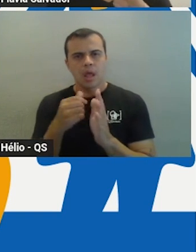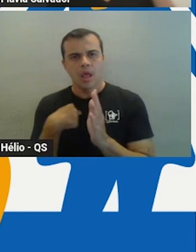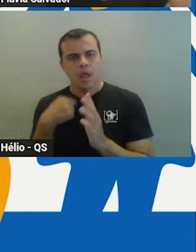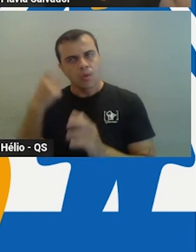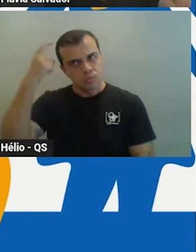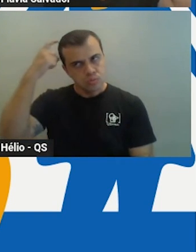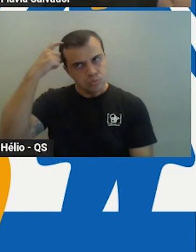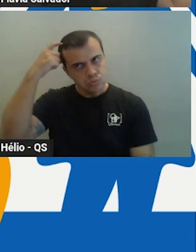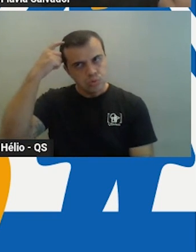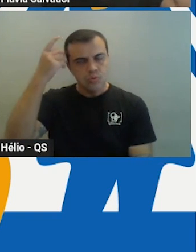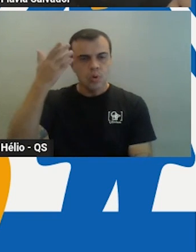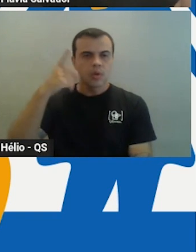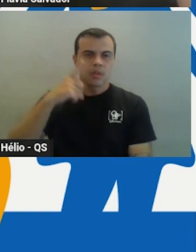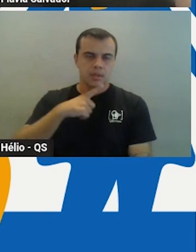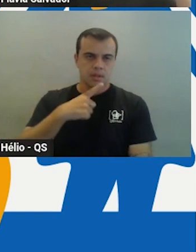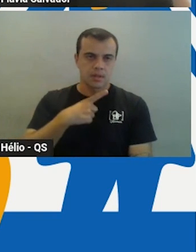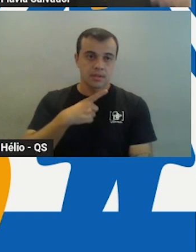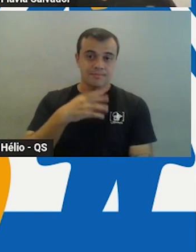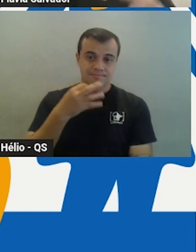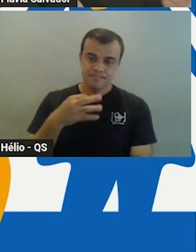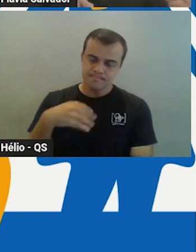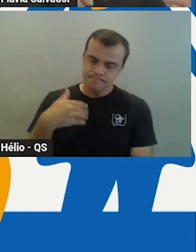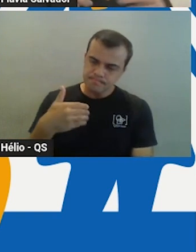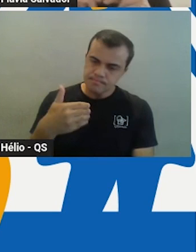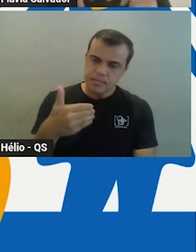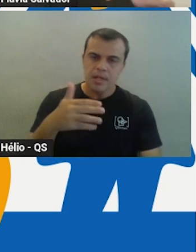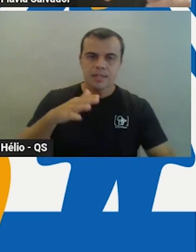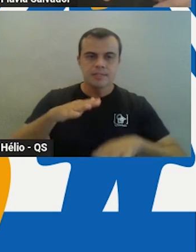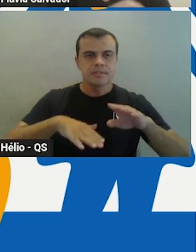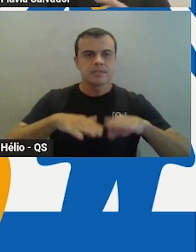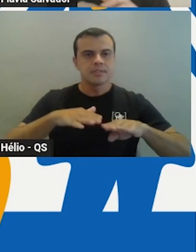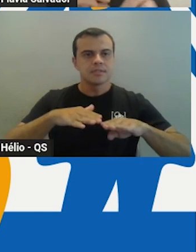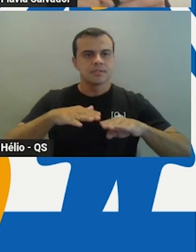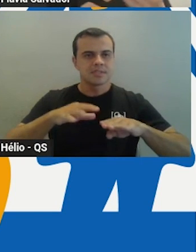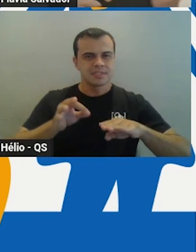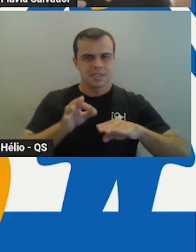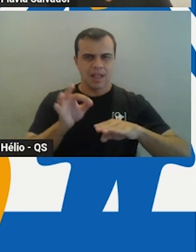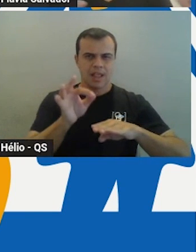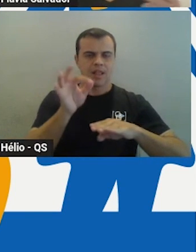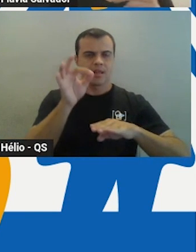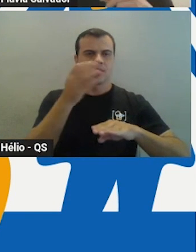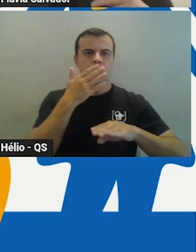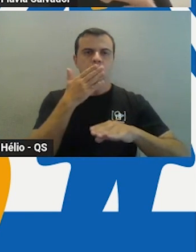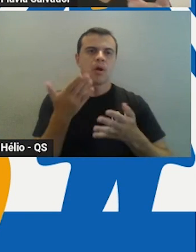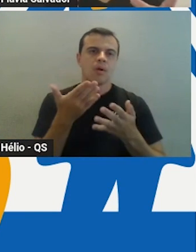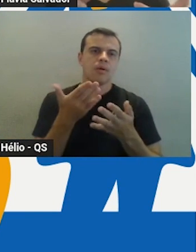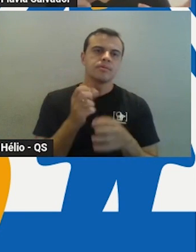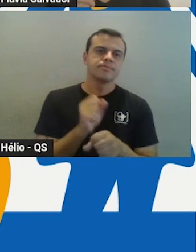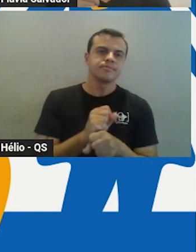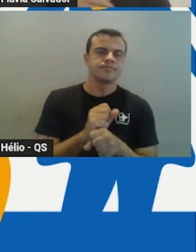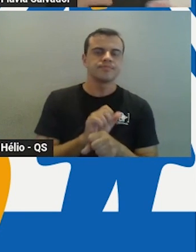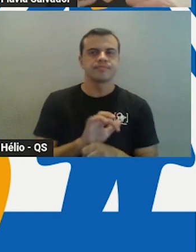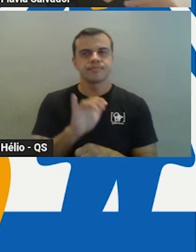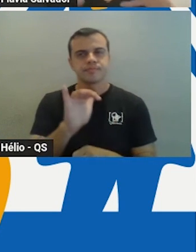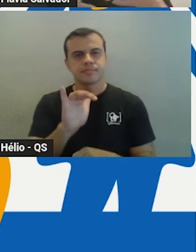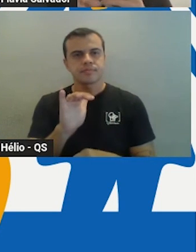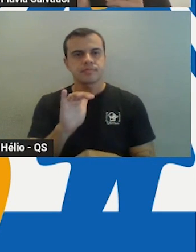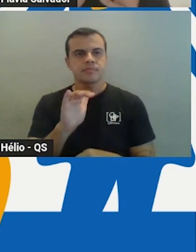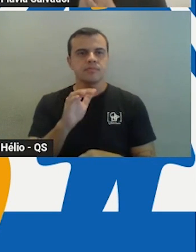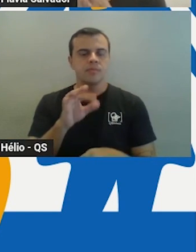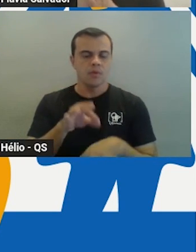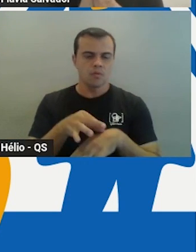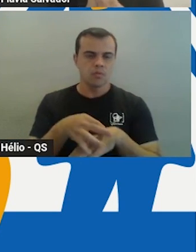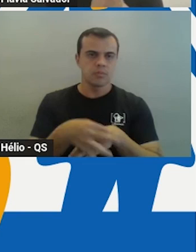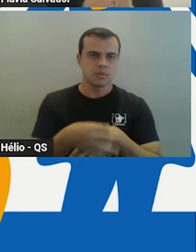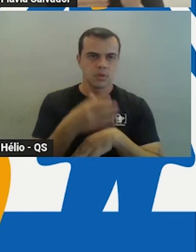Será que é um urso? E assim vai indo. Às vezes uns insetos, né? Que bichinho é esse? É uma barata? É uma aranha? É uma formiga?